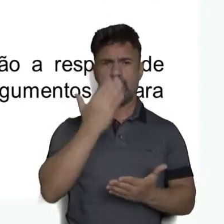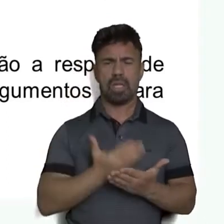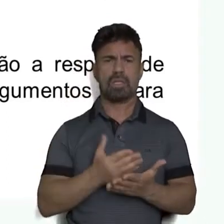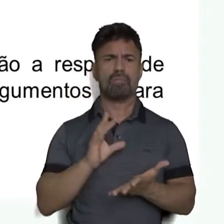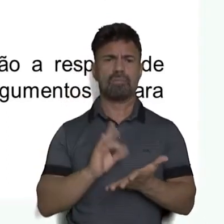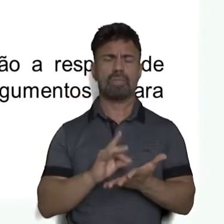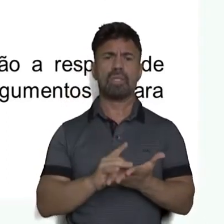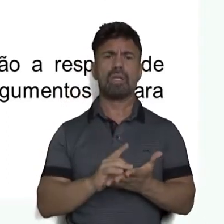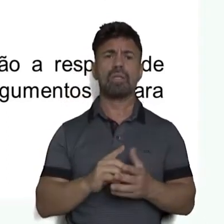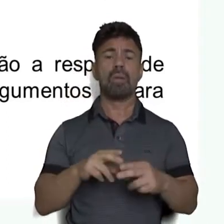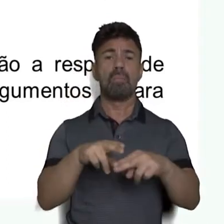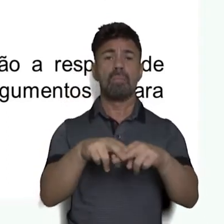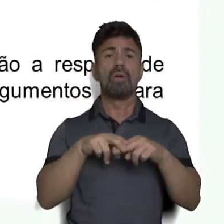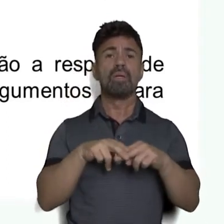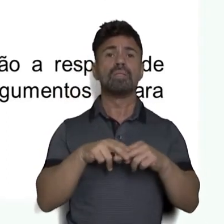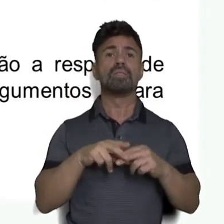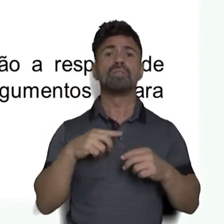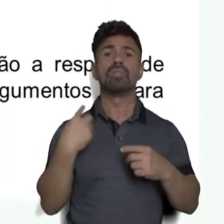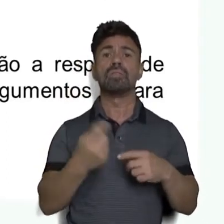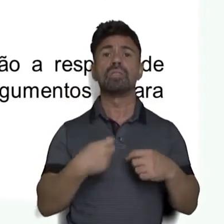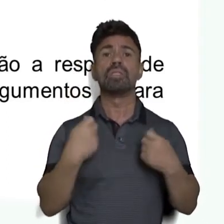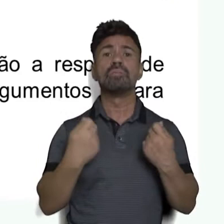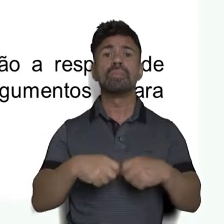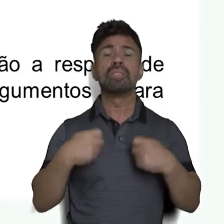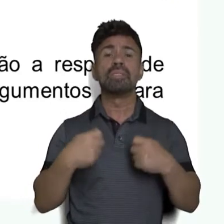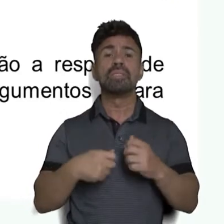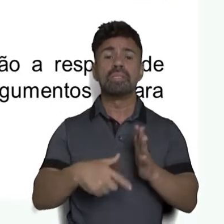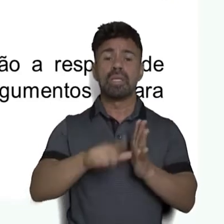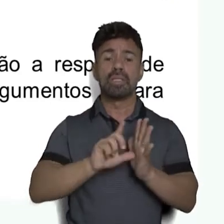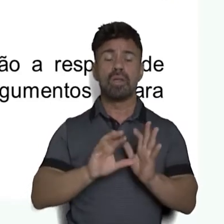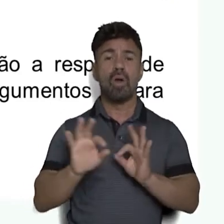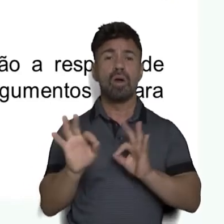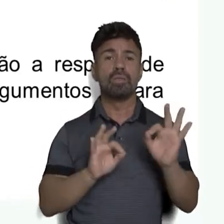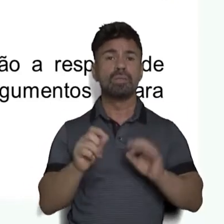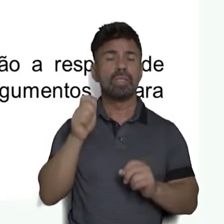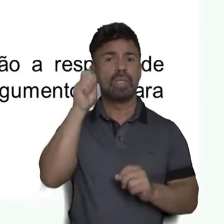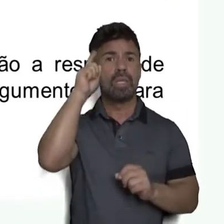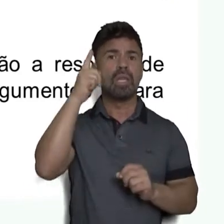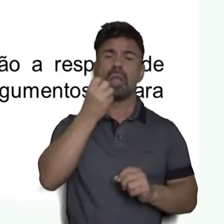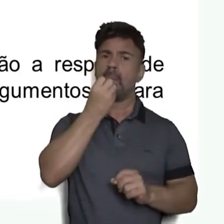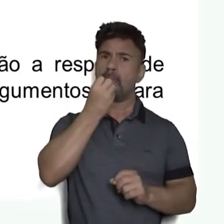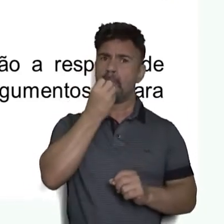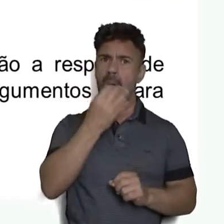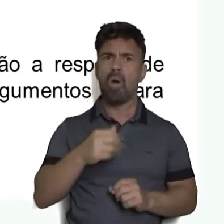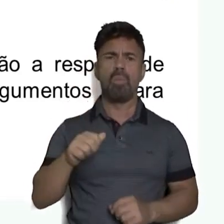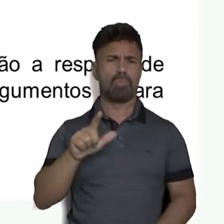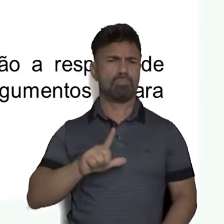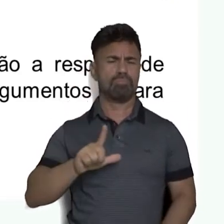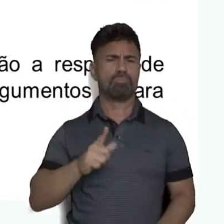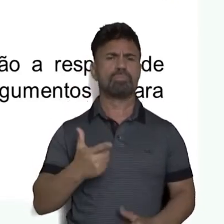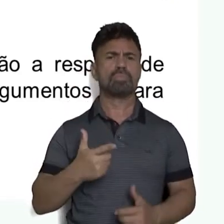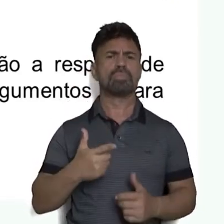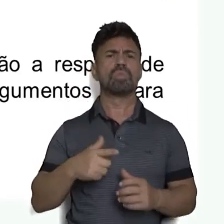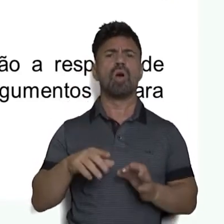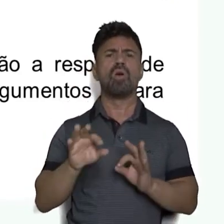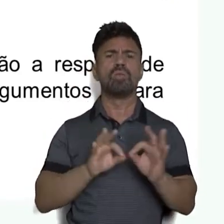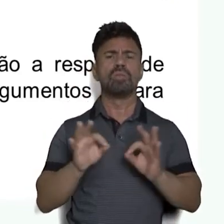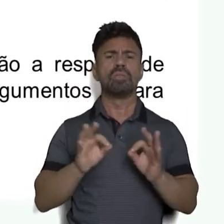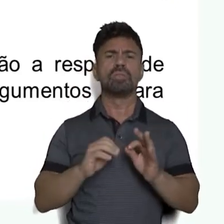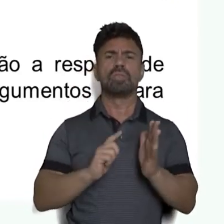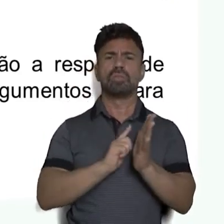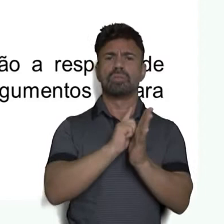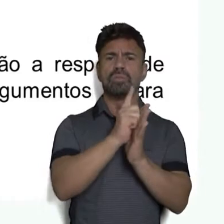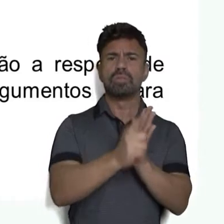é por isso que nós precisamos de organizar nossas ideias de uma forma boa, lógica. Fazemos isso por meio do